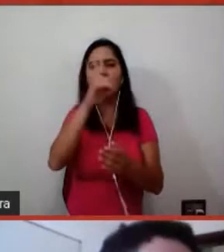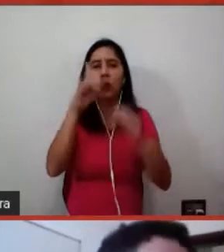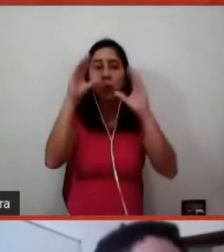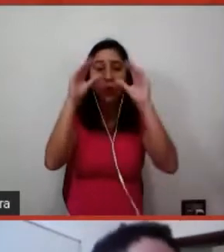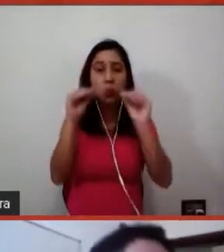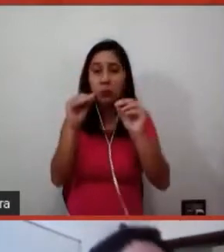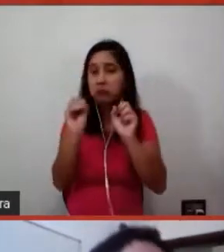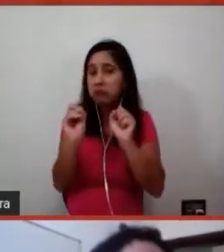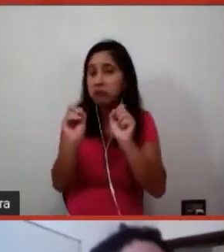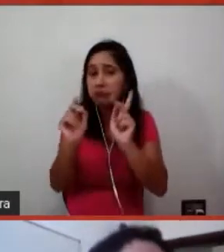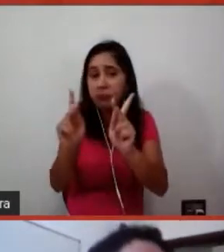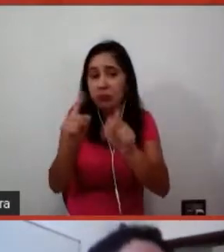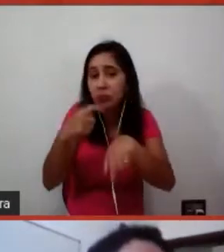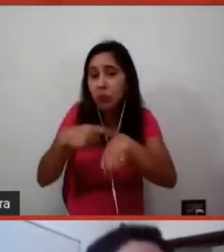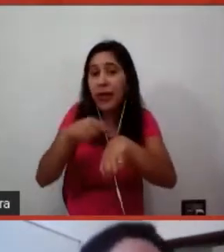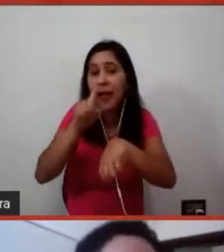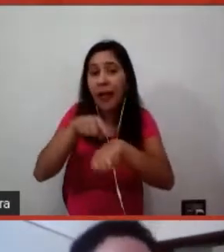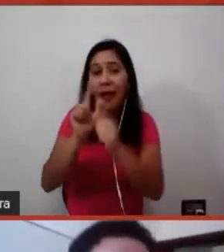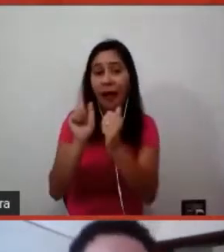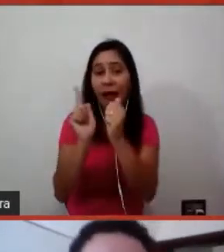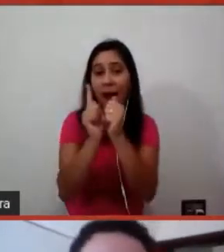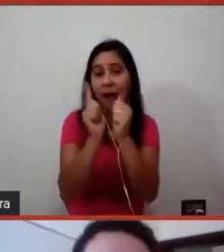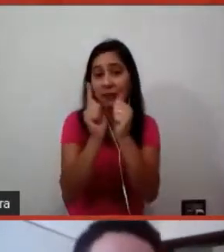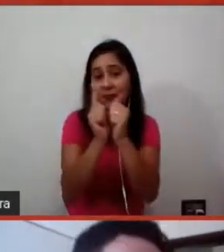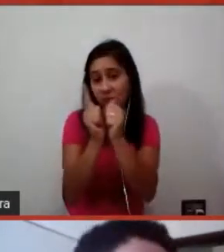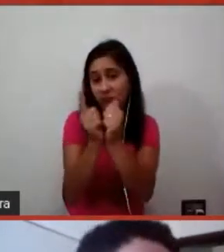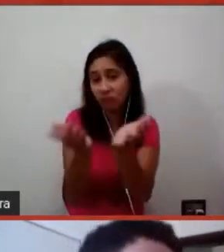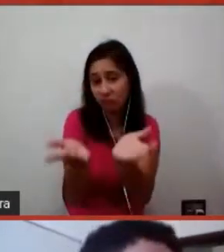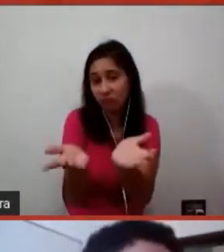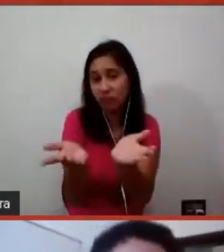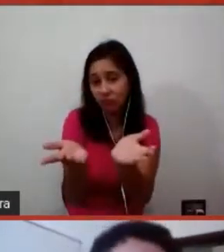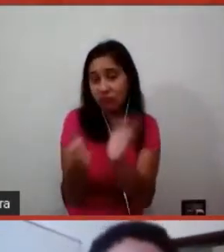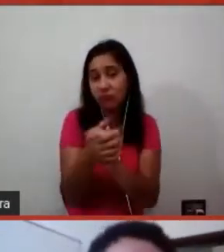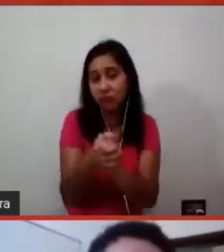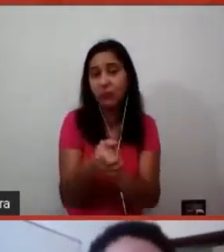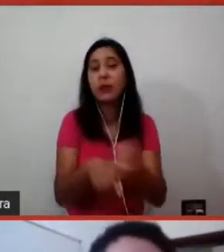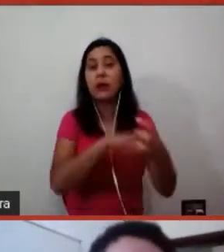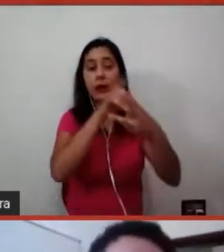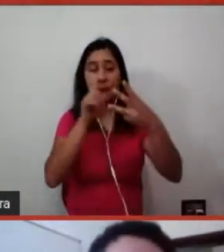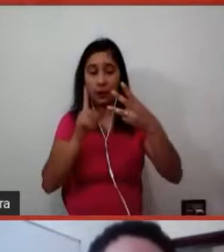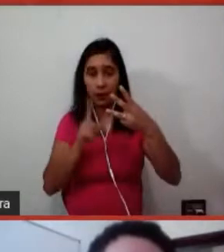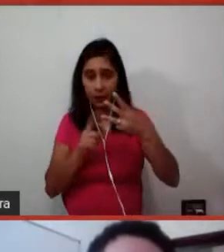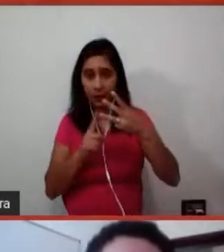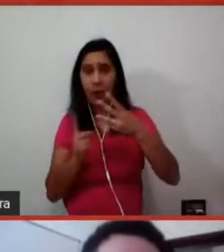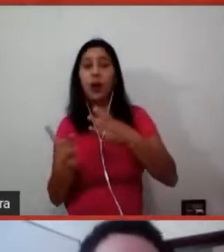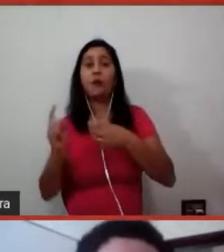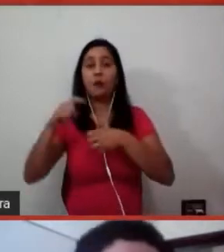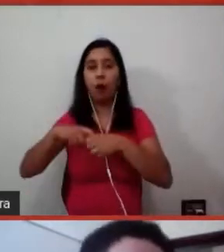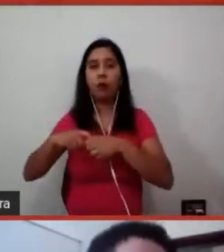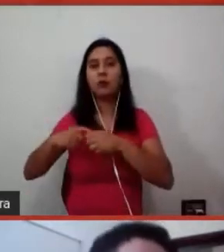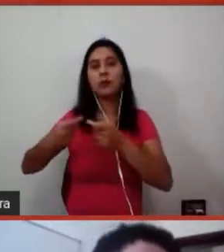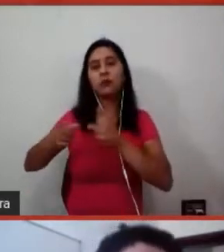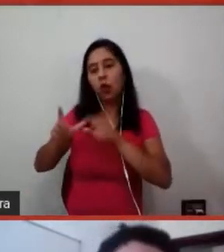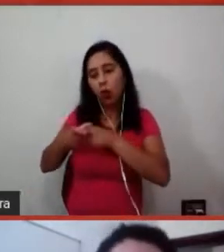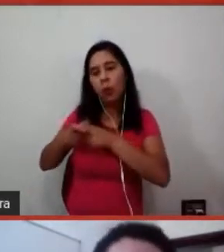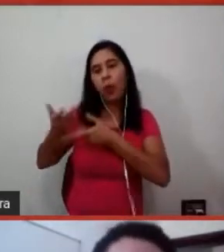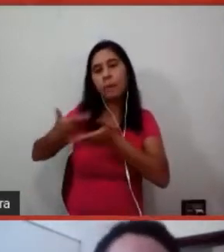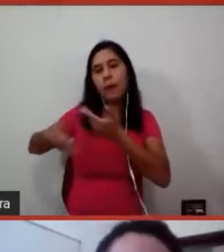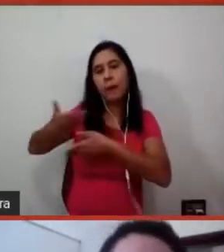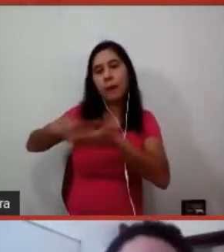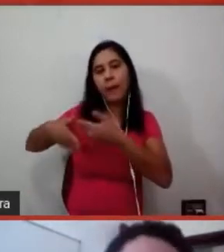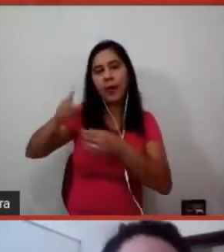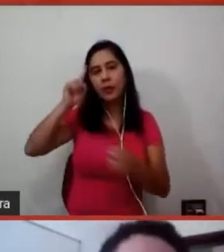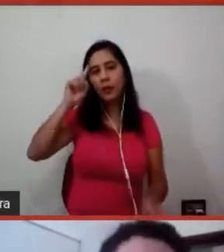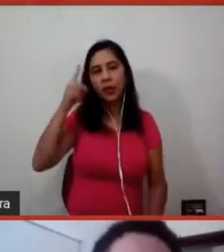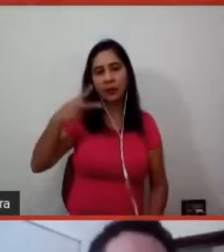Atividade assíncrona. E aí voltamos para rediscutir a atividade nos pequenos grupos no dia 22,